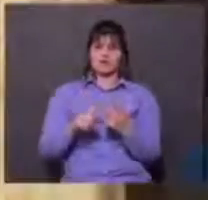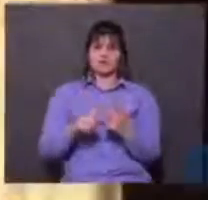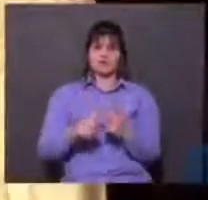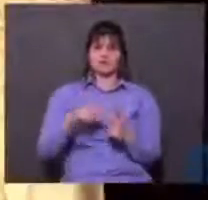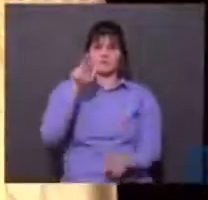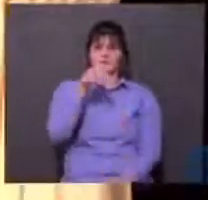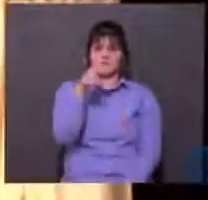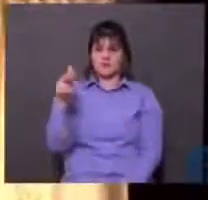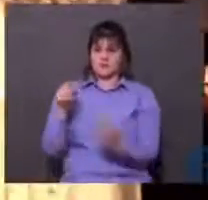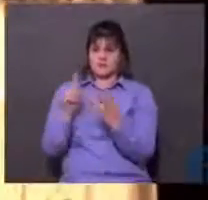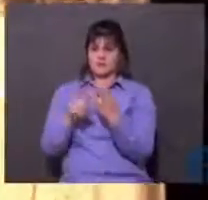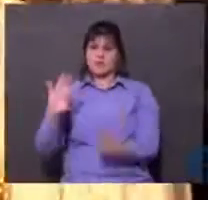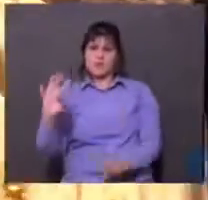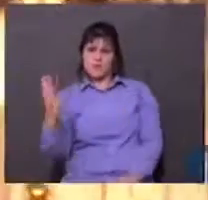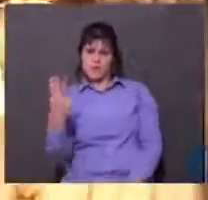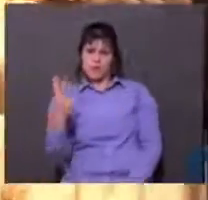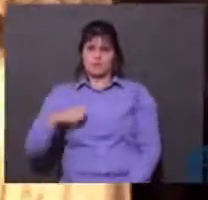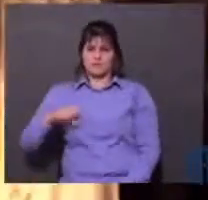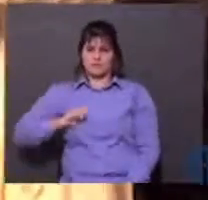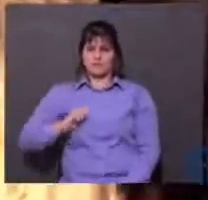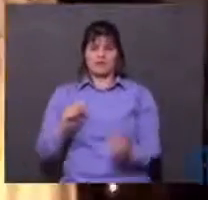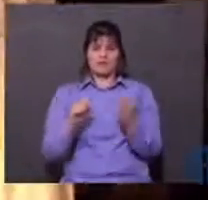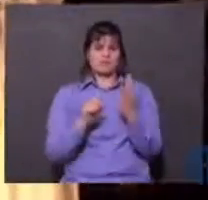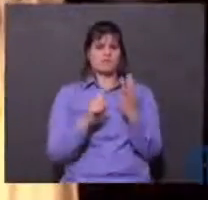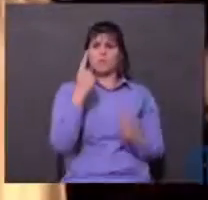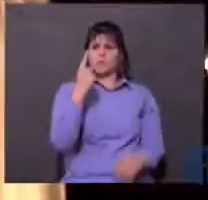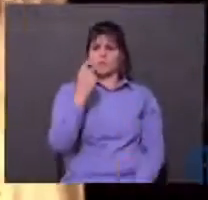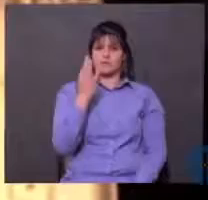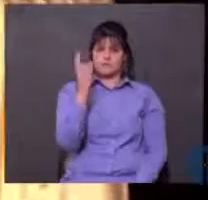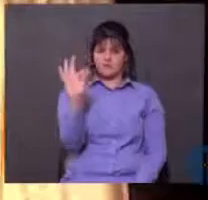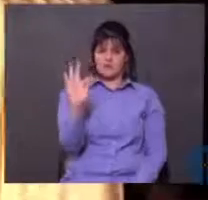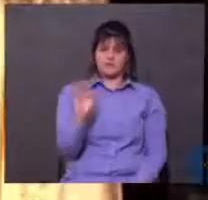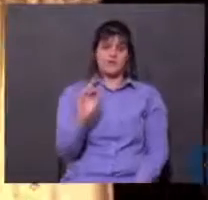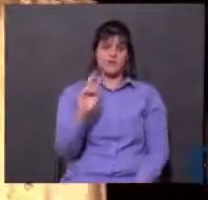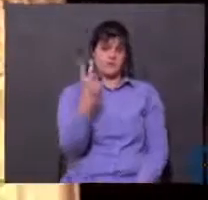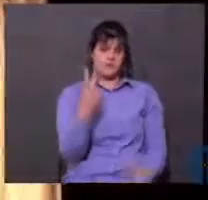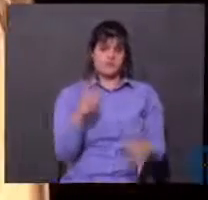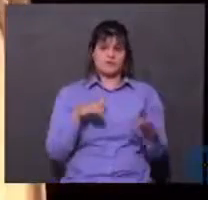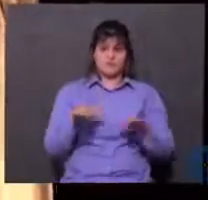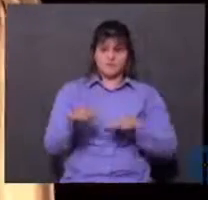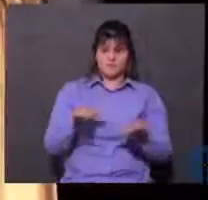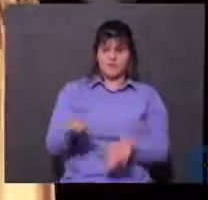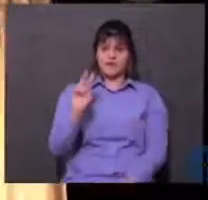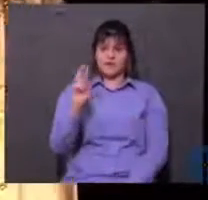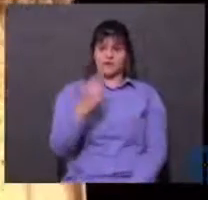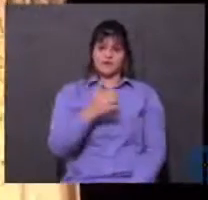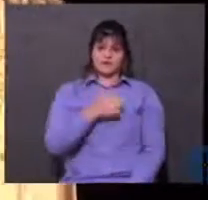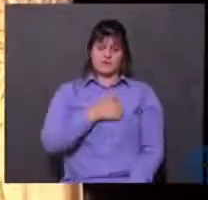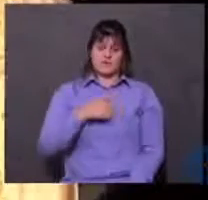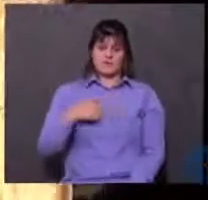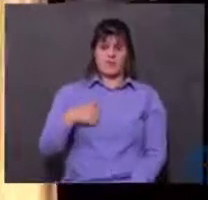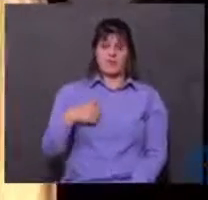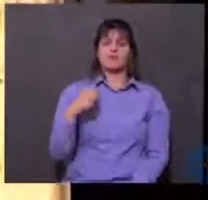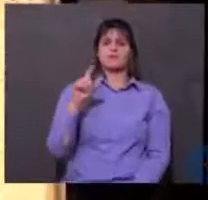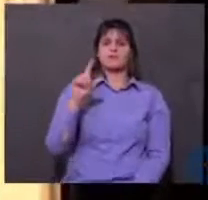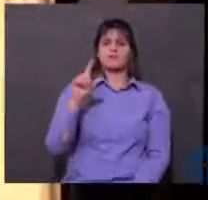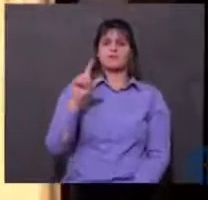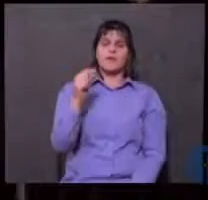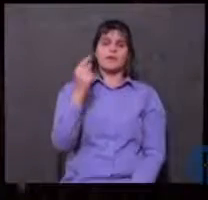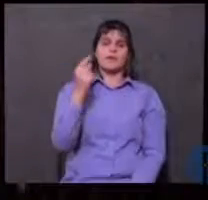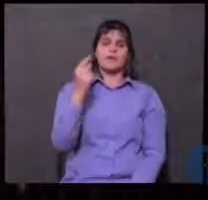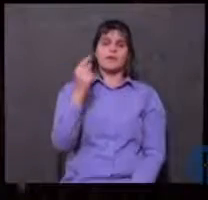4 de Espanha, um de França, 2 de Itália, 2 da Polónia e 1 da